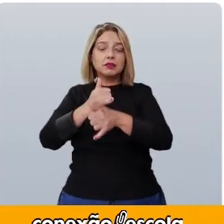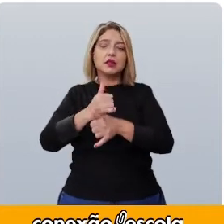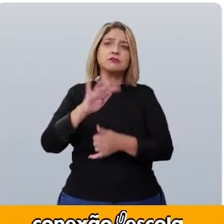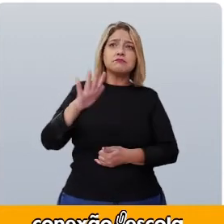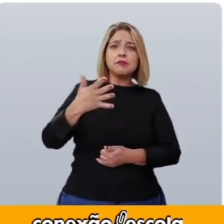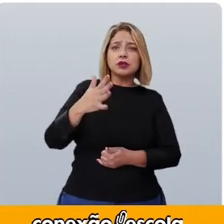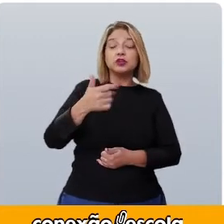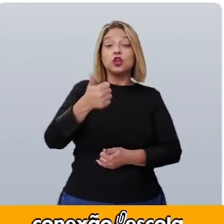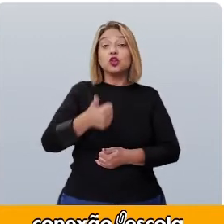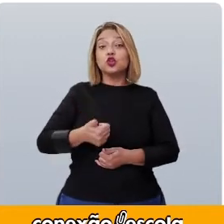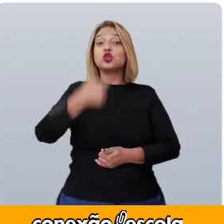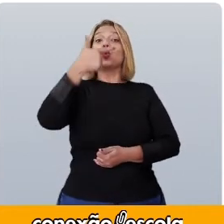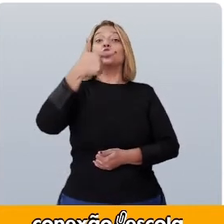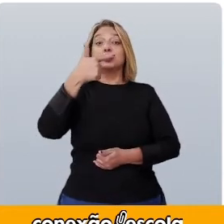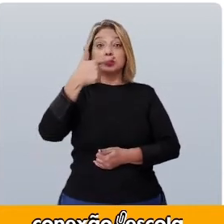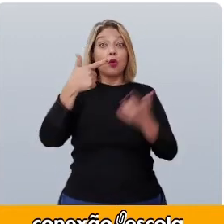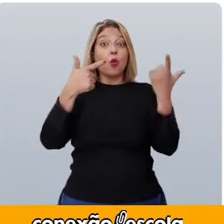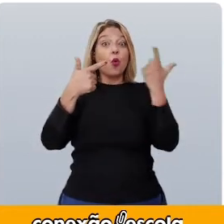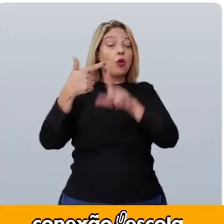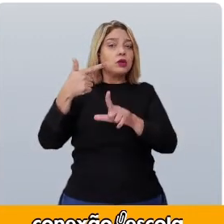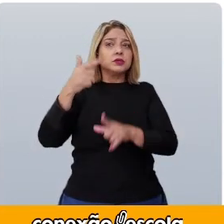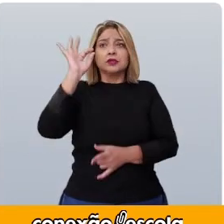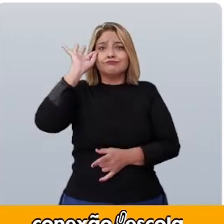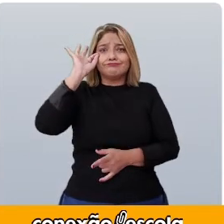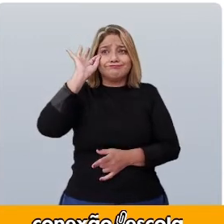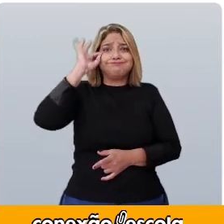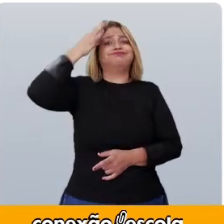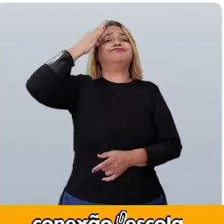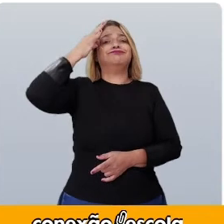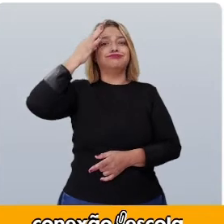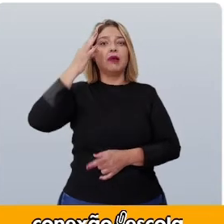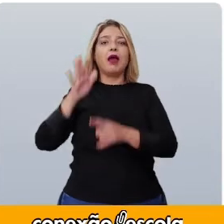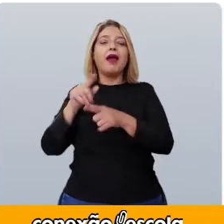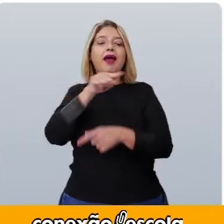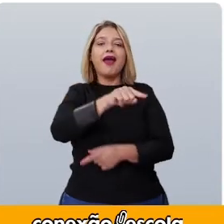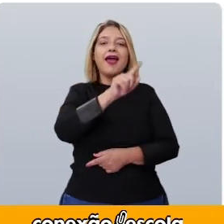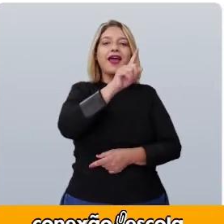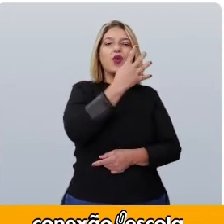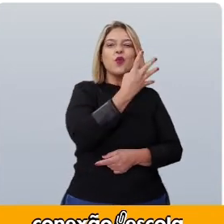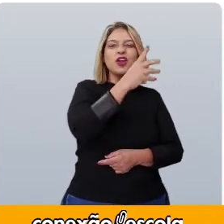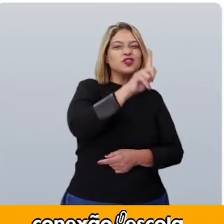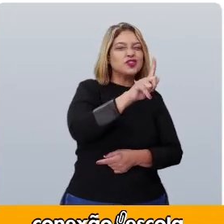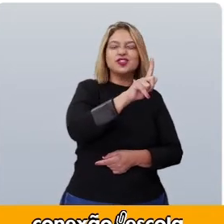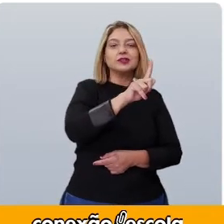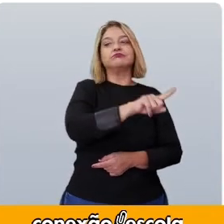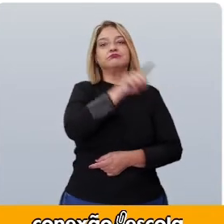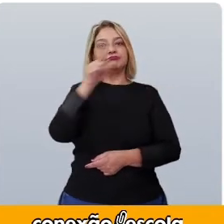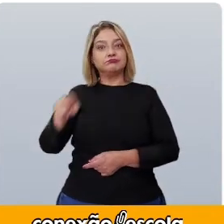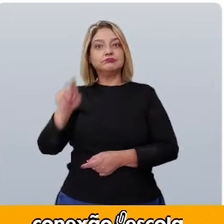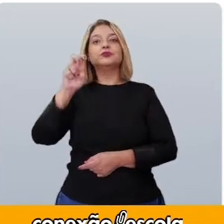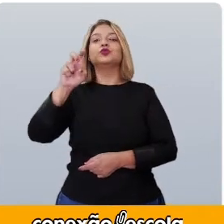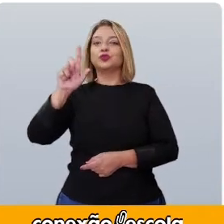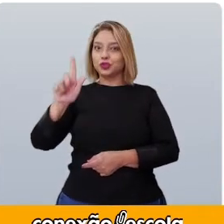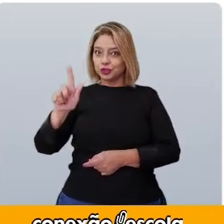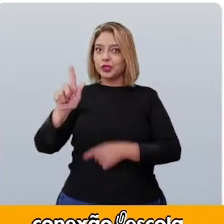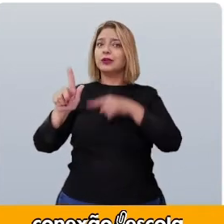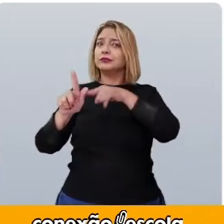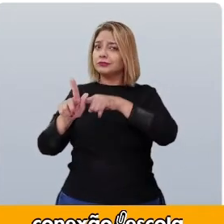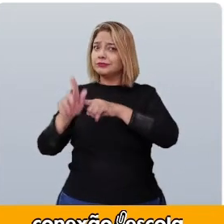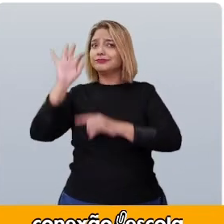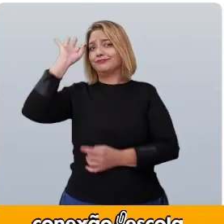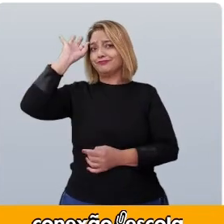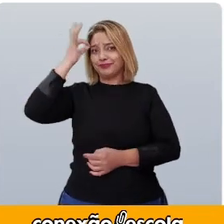12 vezes mais veloz do que a da rede 4G, usada atualmente na maioria dos